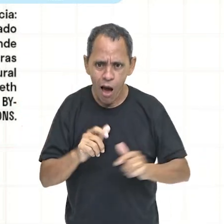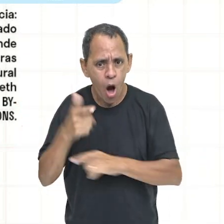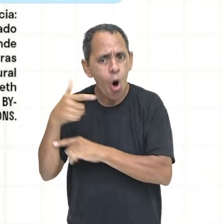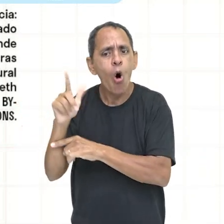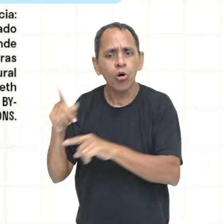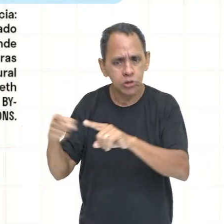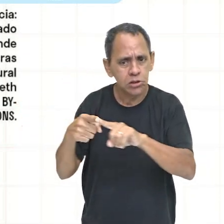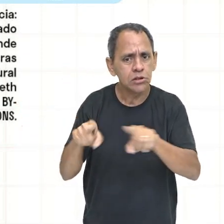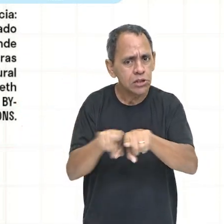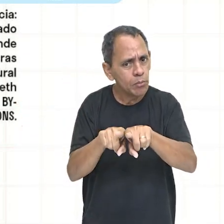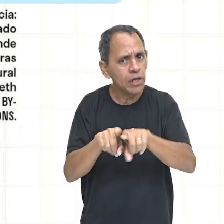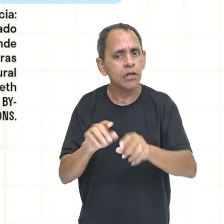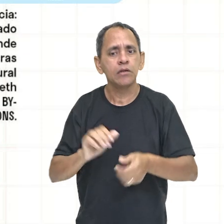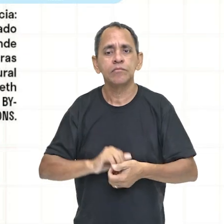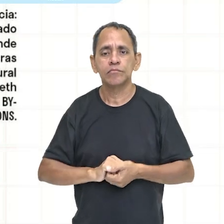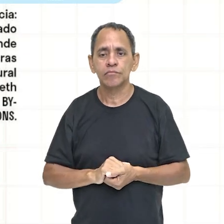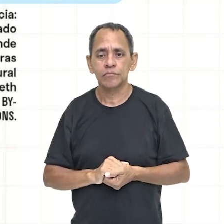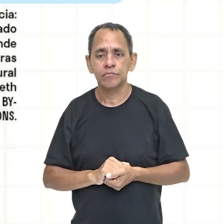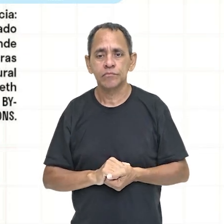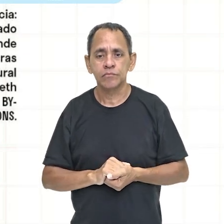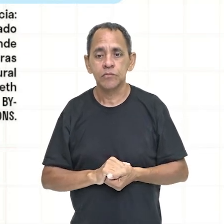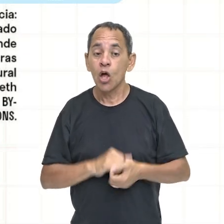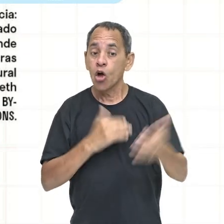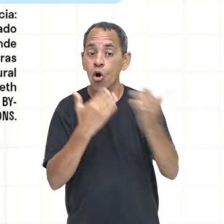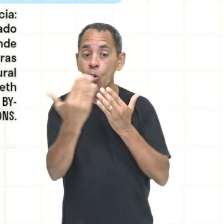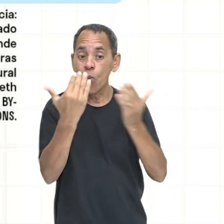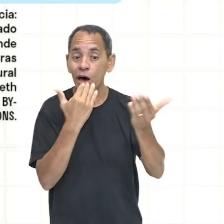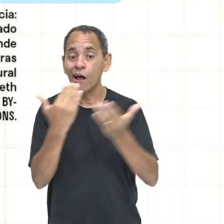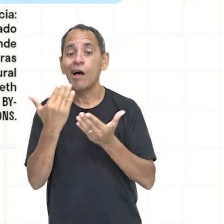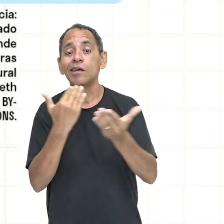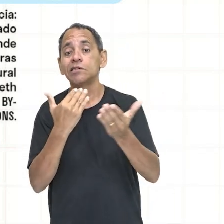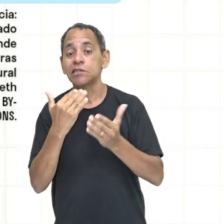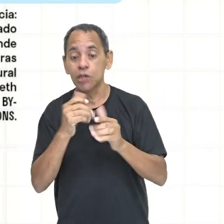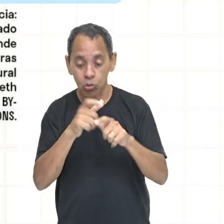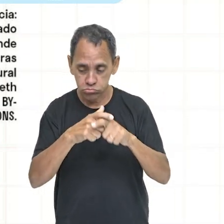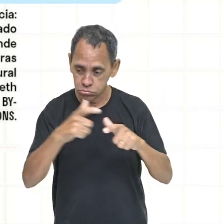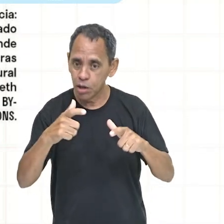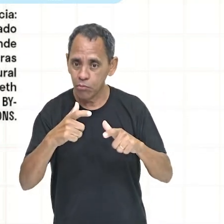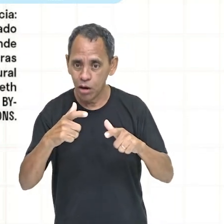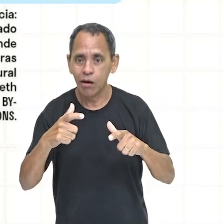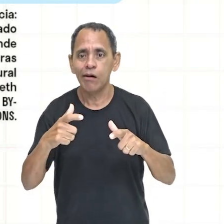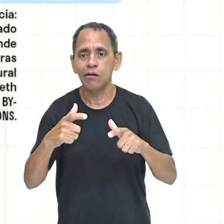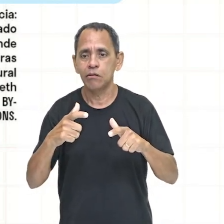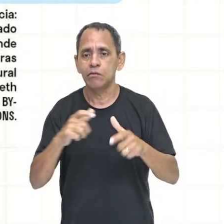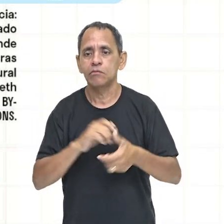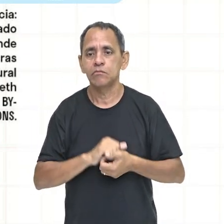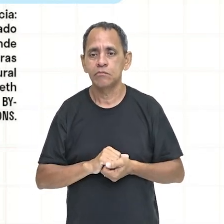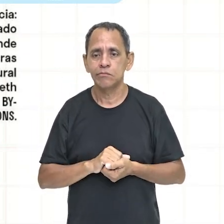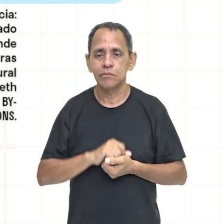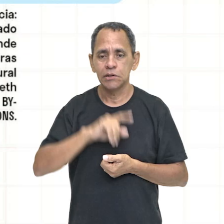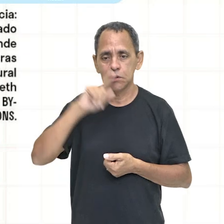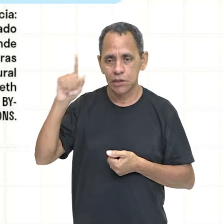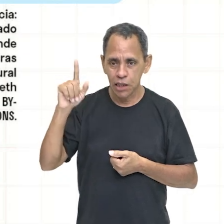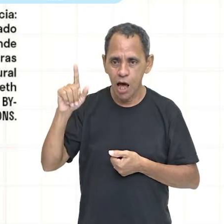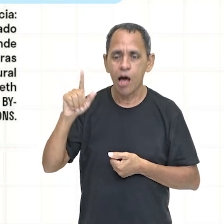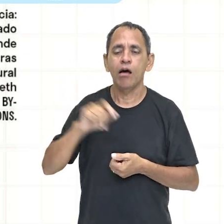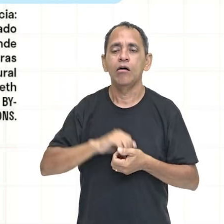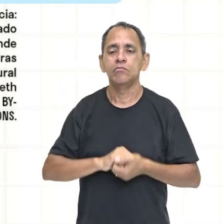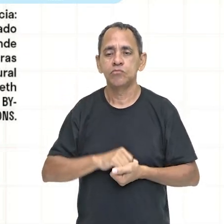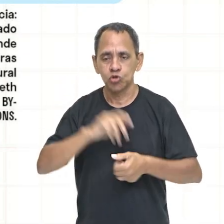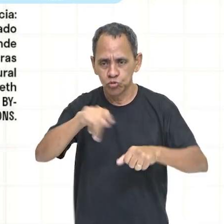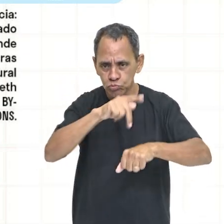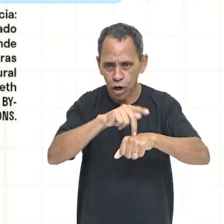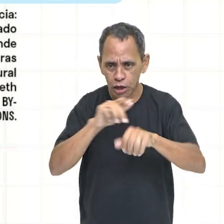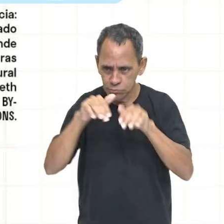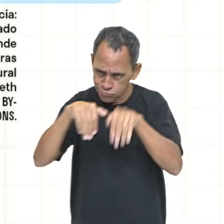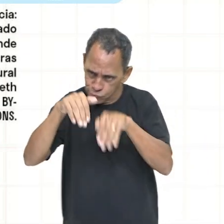Ainda na relação aí do tamanho desse aquífero com o tamanho lá da Austrália, ele corresponde